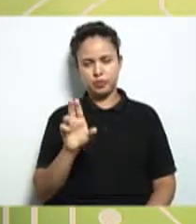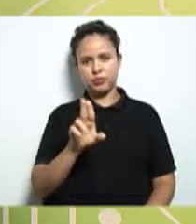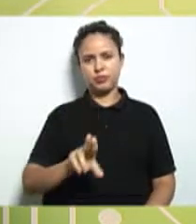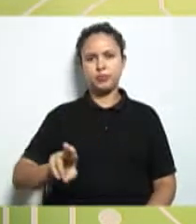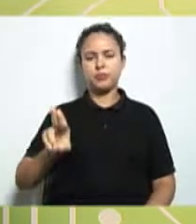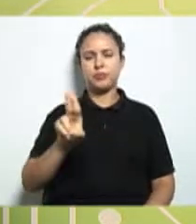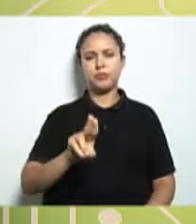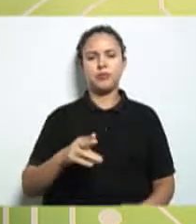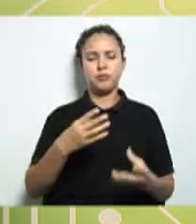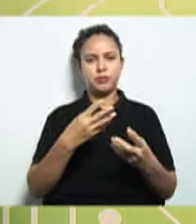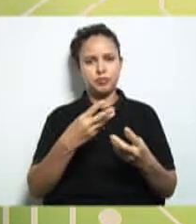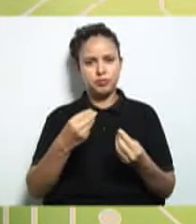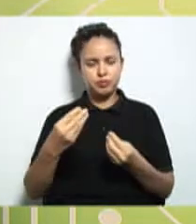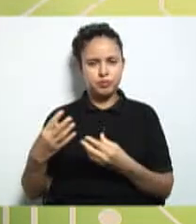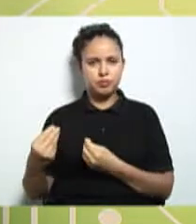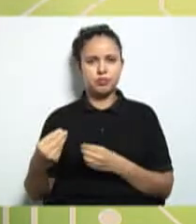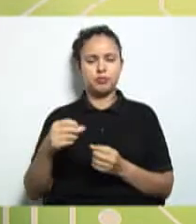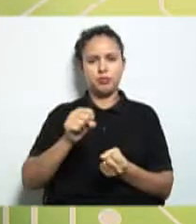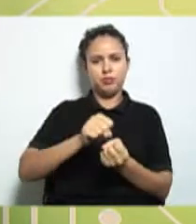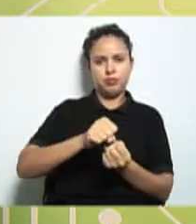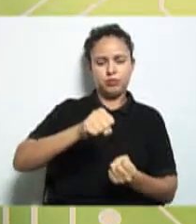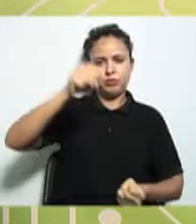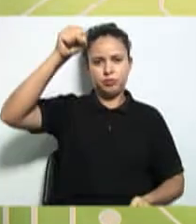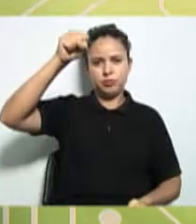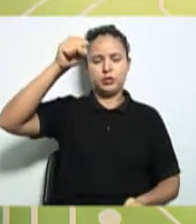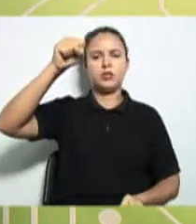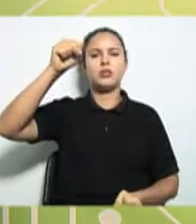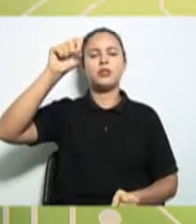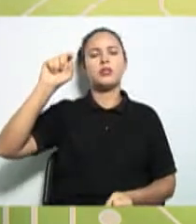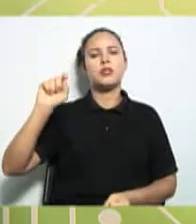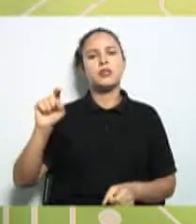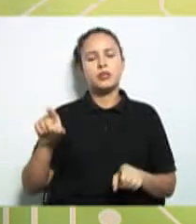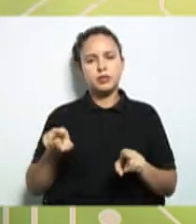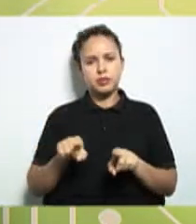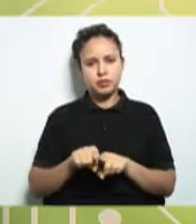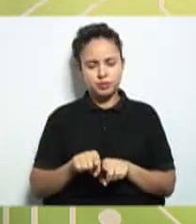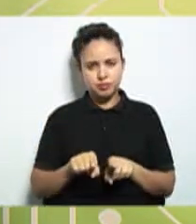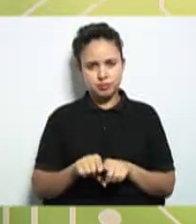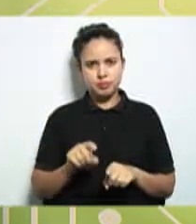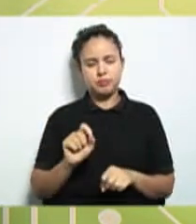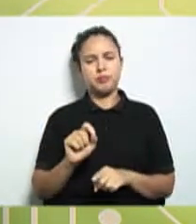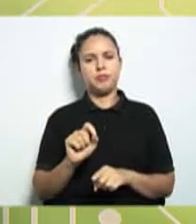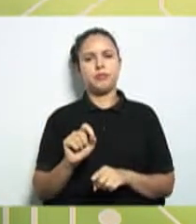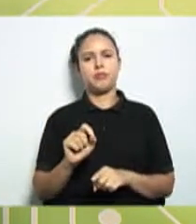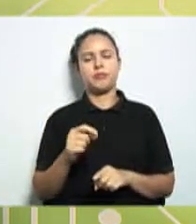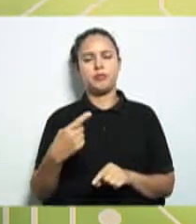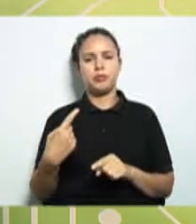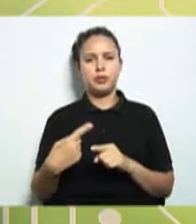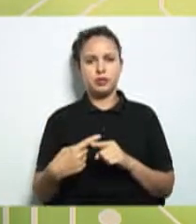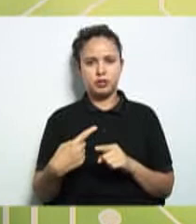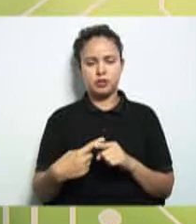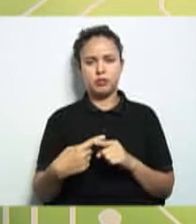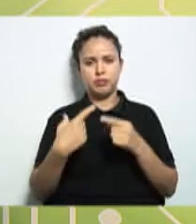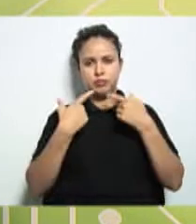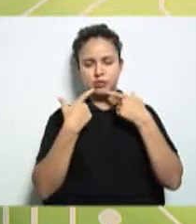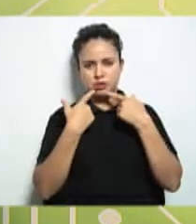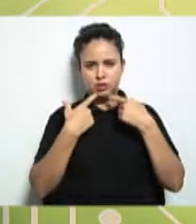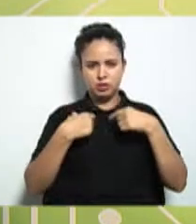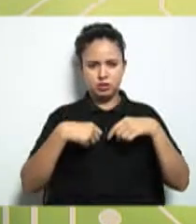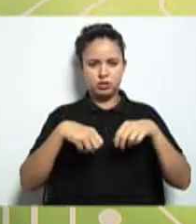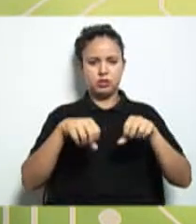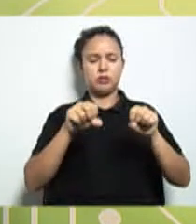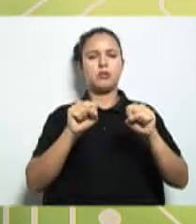utilizado muito os banners ou pôsteres, justamente por conta dessa linguagem